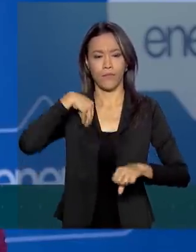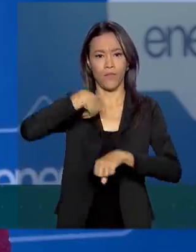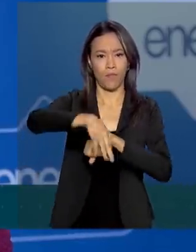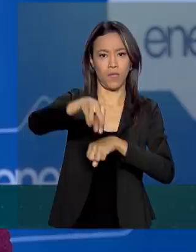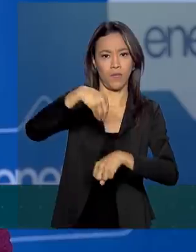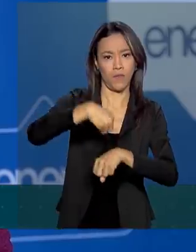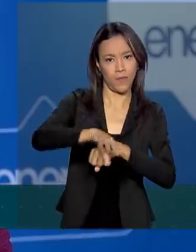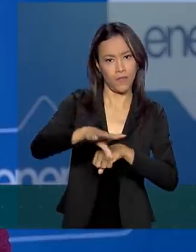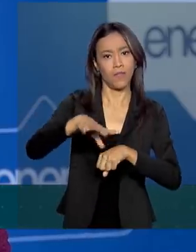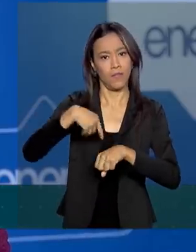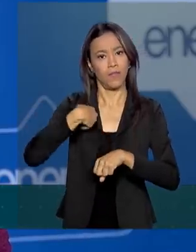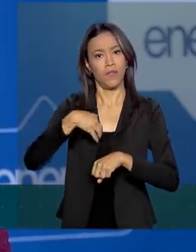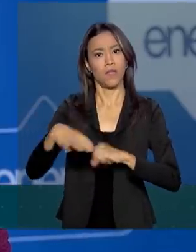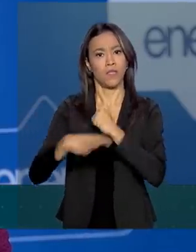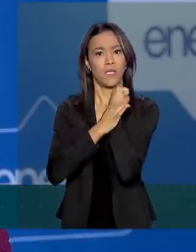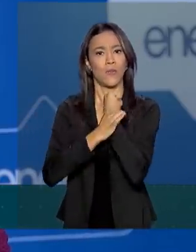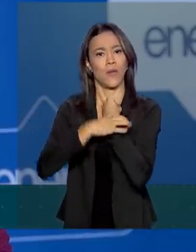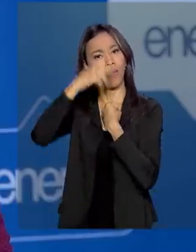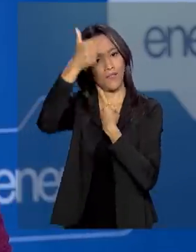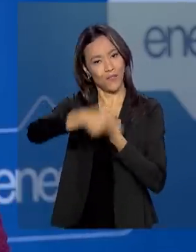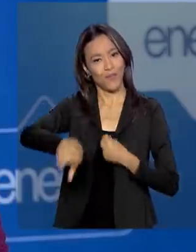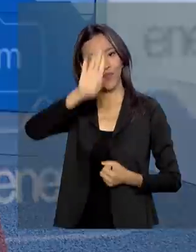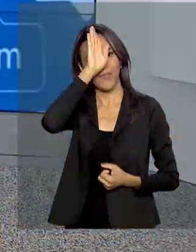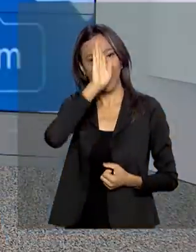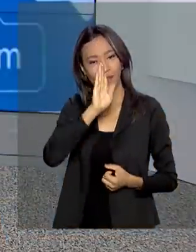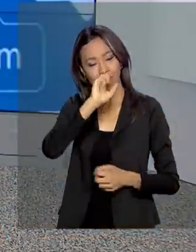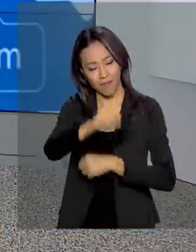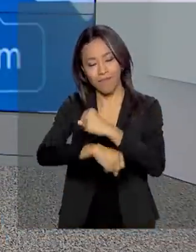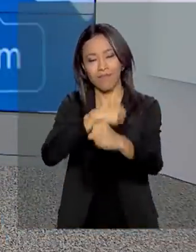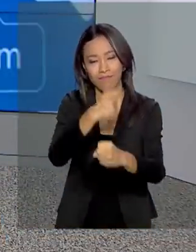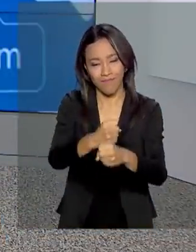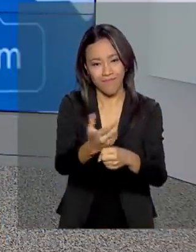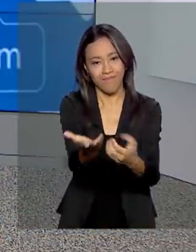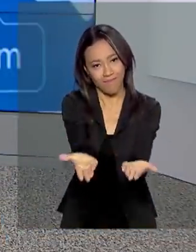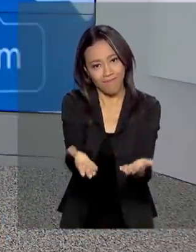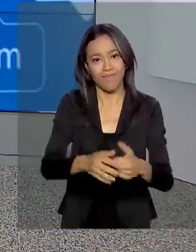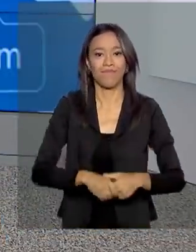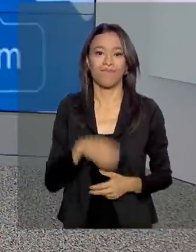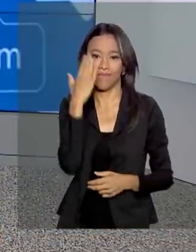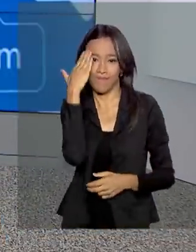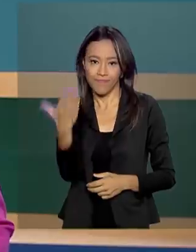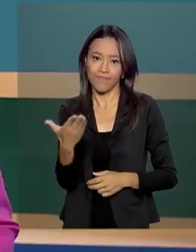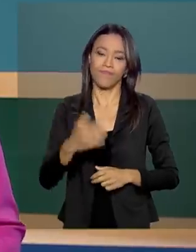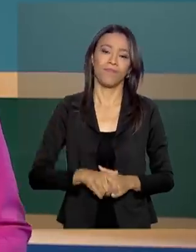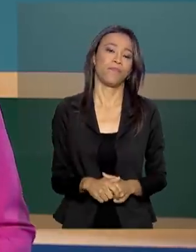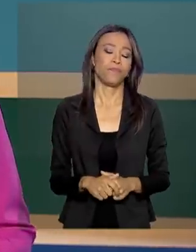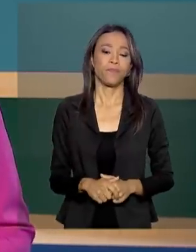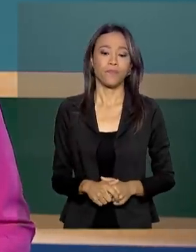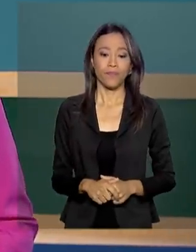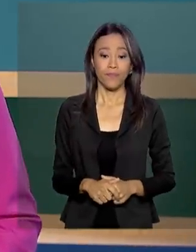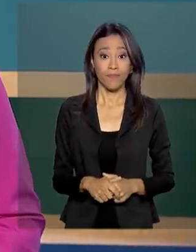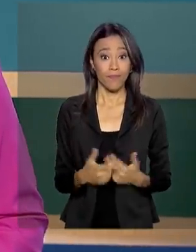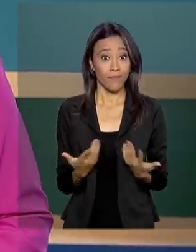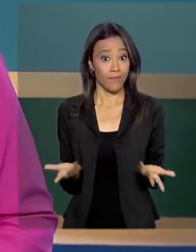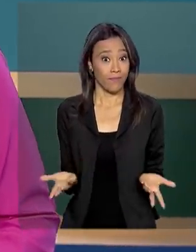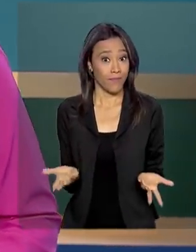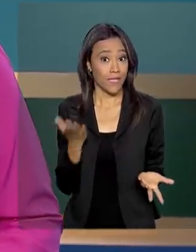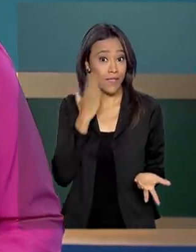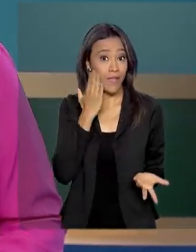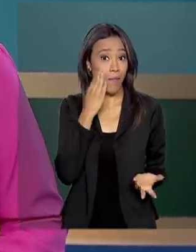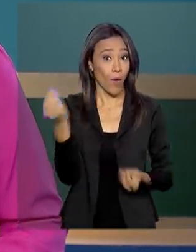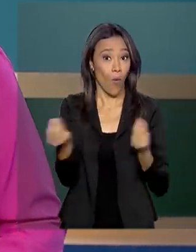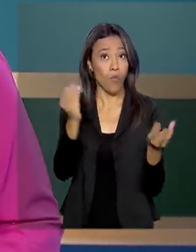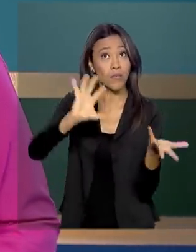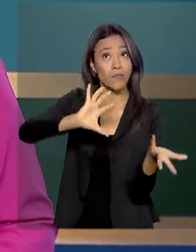essa taxa gratuita no ano que vem marina com você obrigada vanessa bom e agora é hora de saber